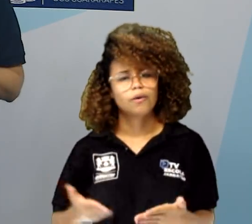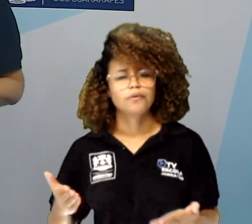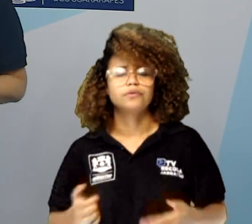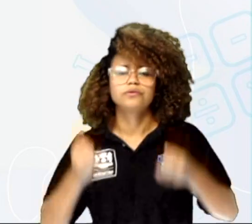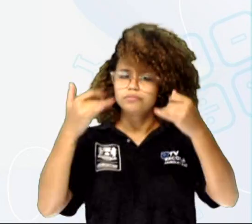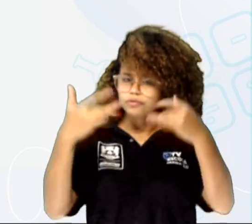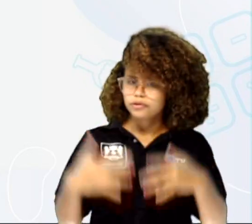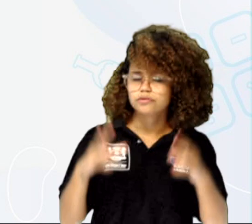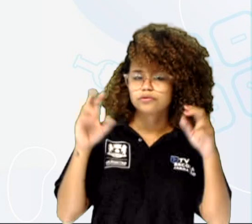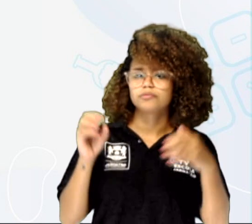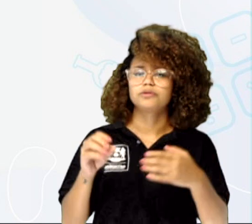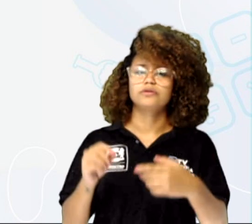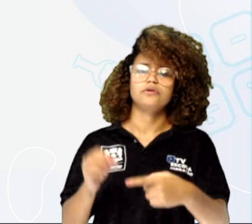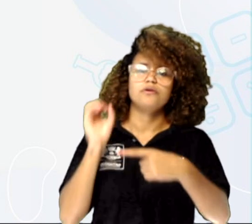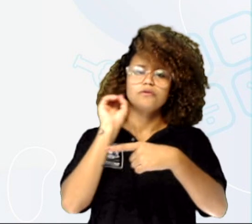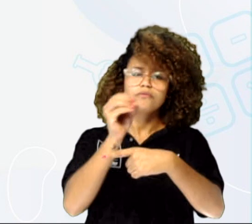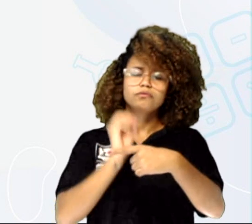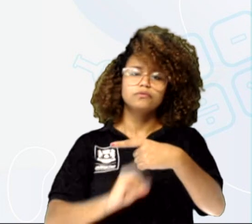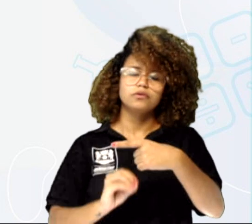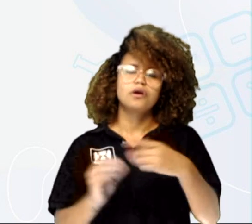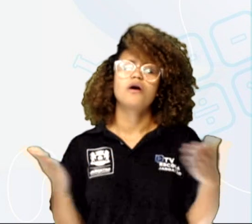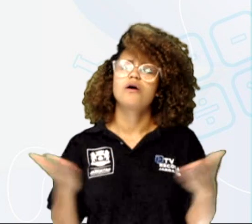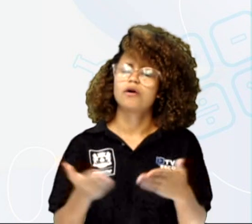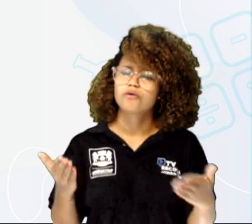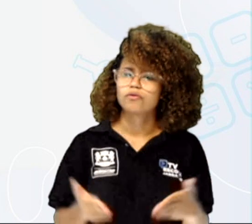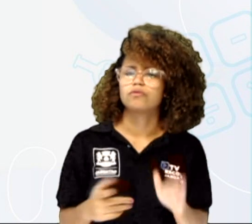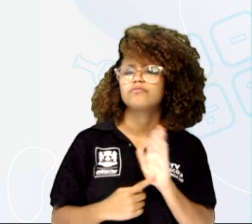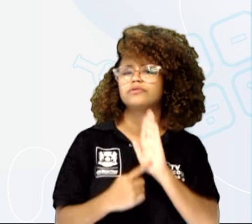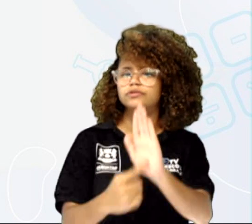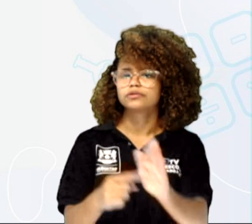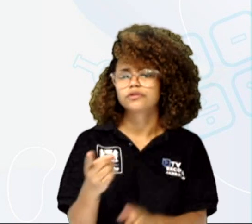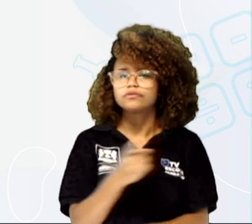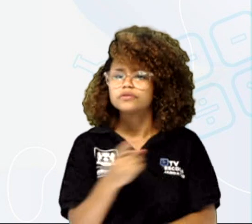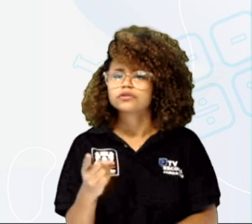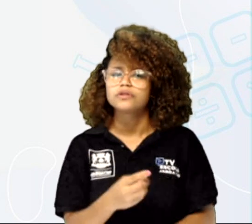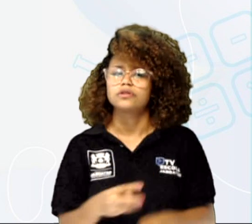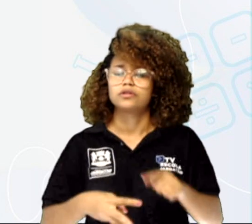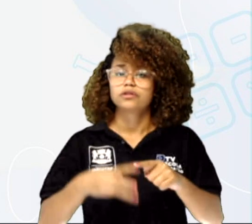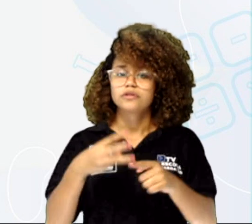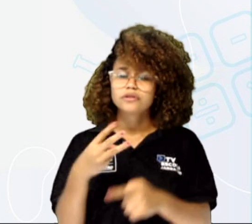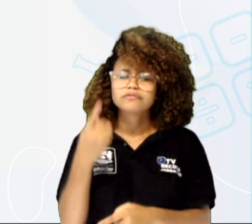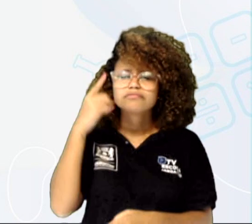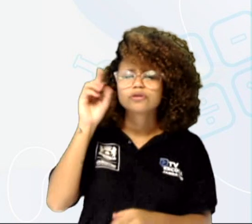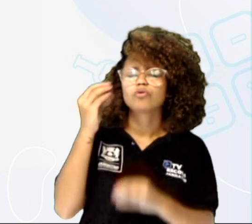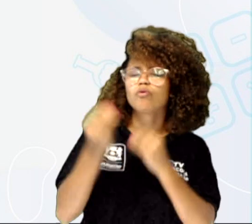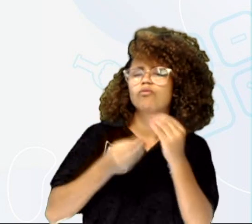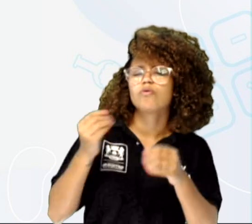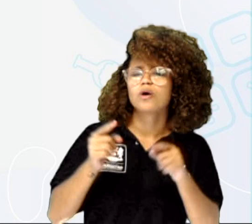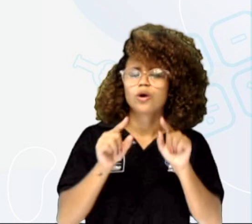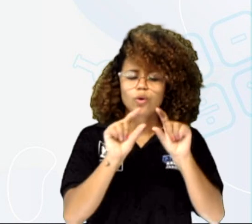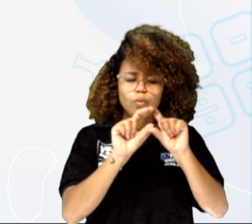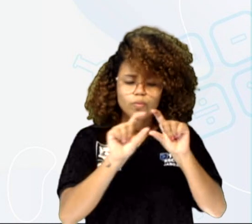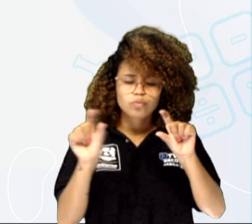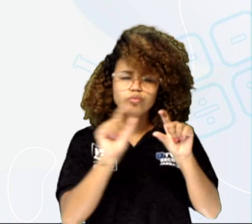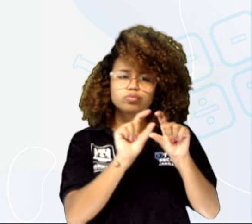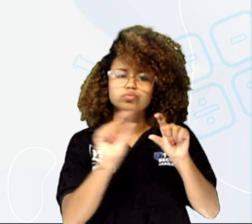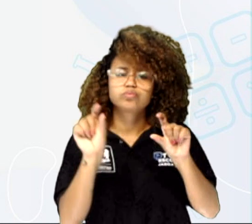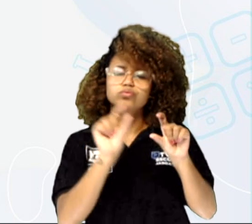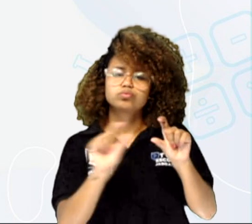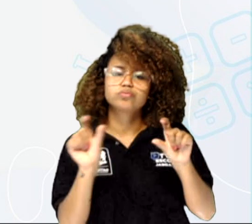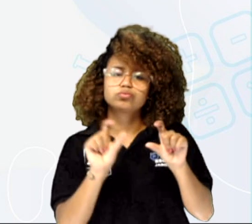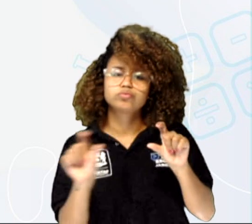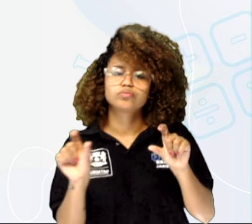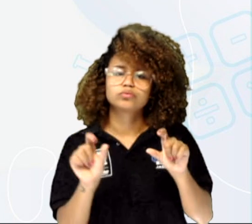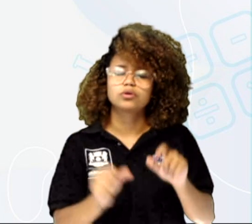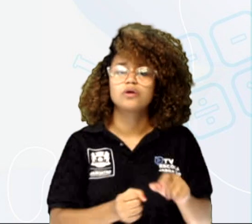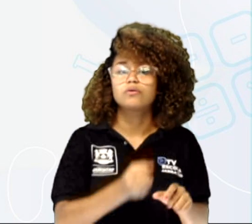sobre frações. Aí eu estou apresentando para vocês 3 ideias de baterias, onde elas estão divididas em quantidades